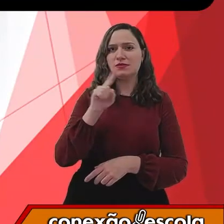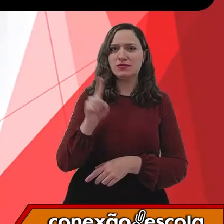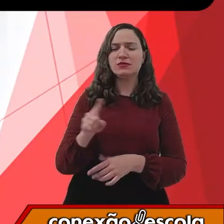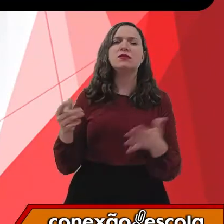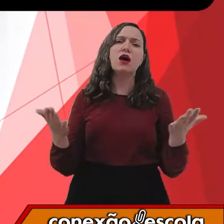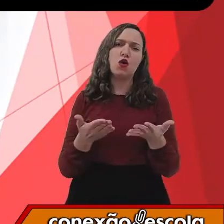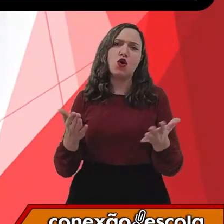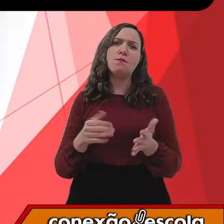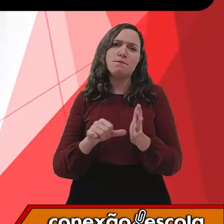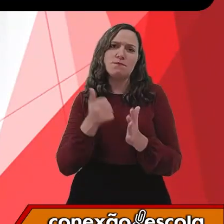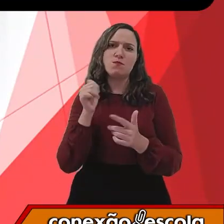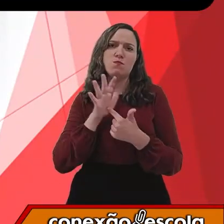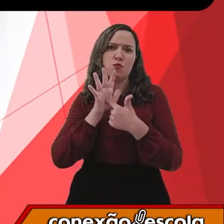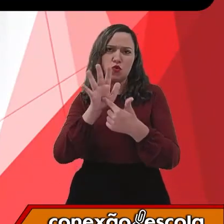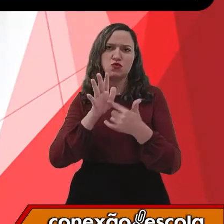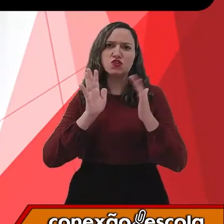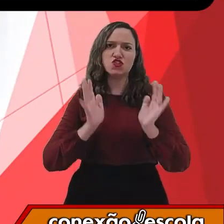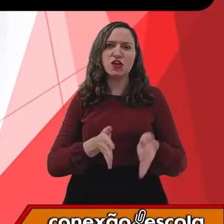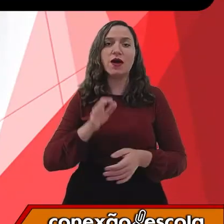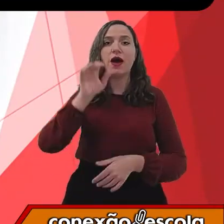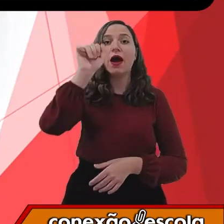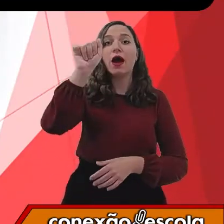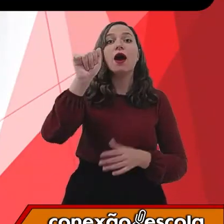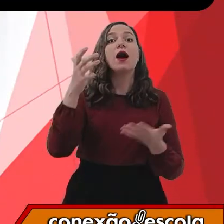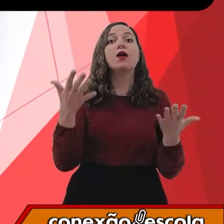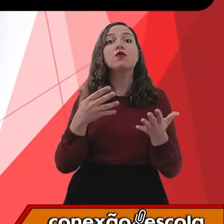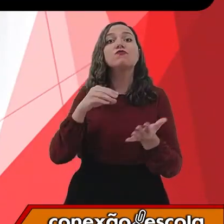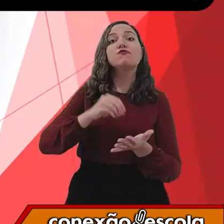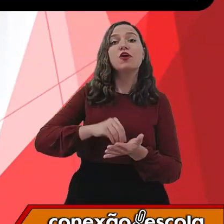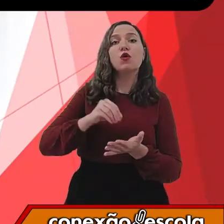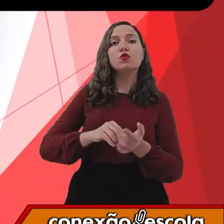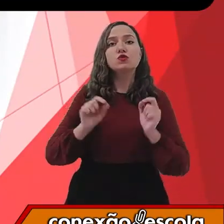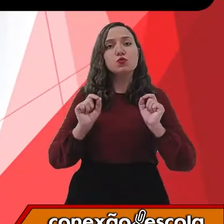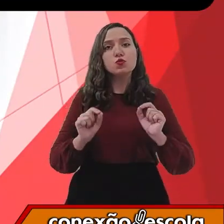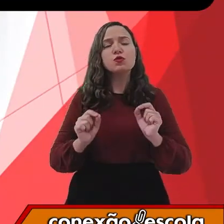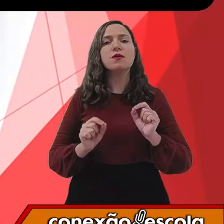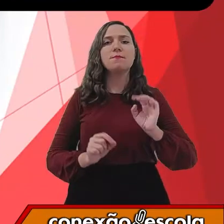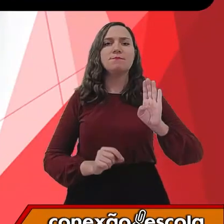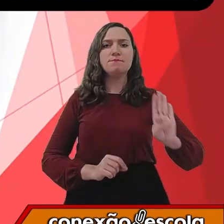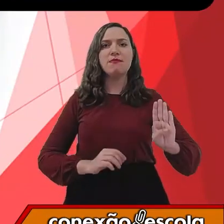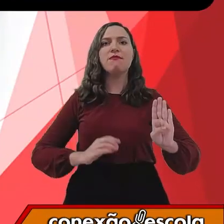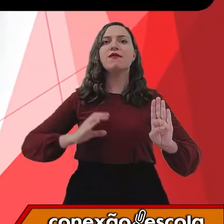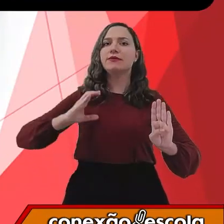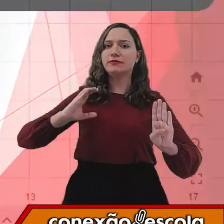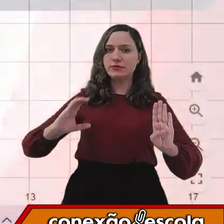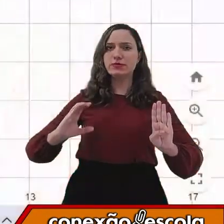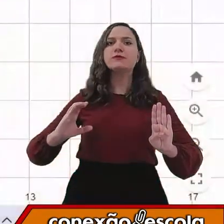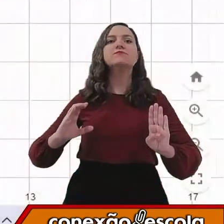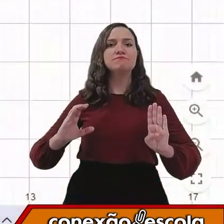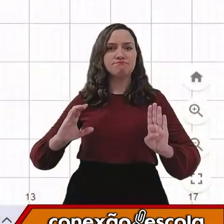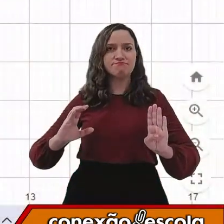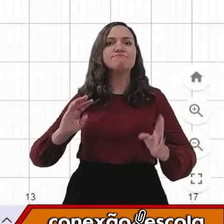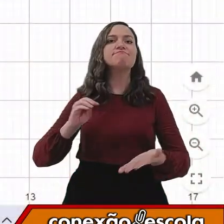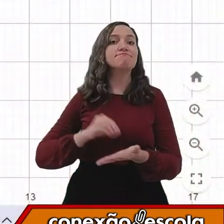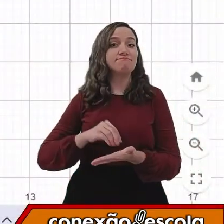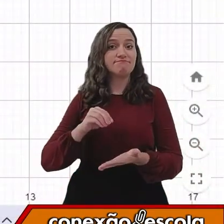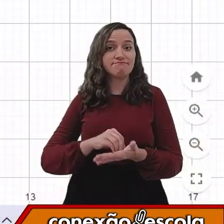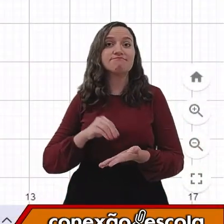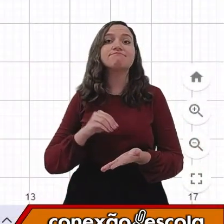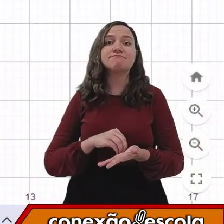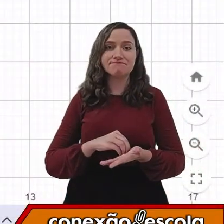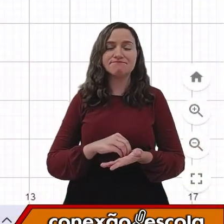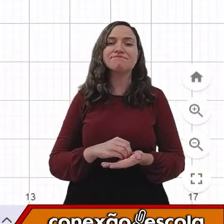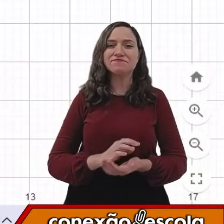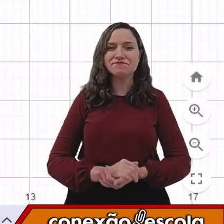delas, referente ao ângulo A. Nós precisamos agora construir as retas bissetrizes do ângulo C e